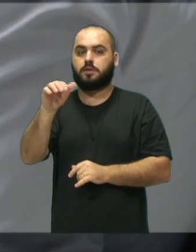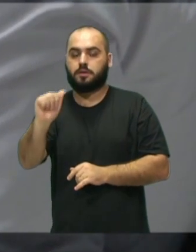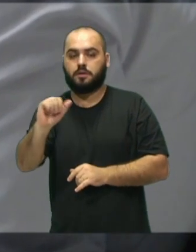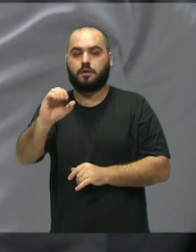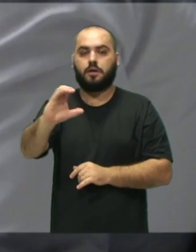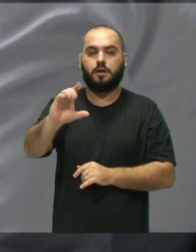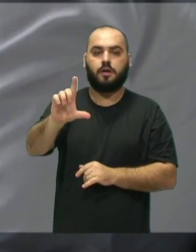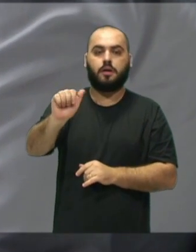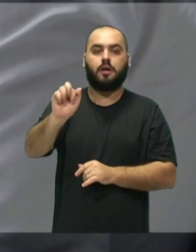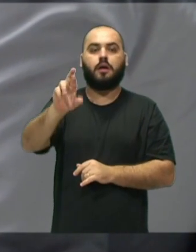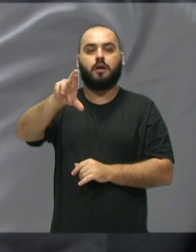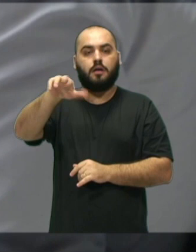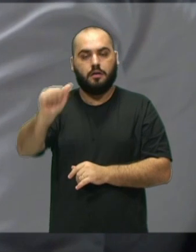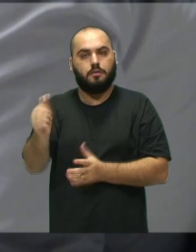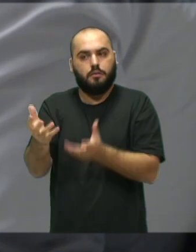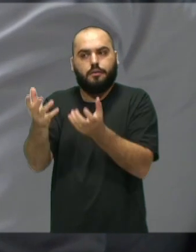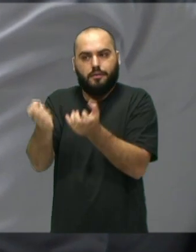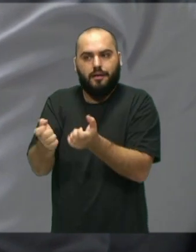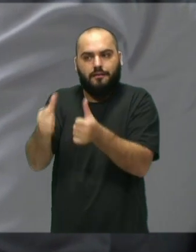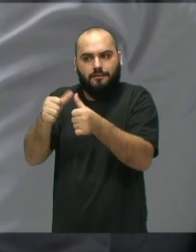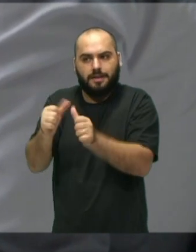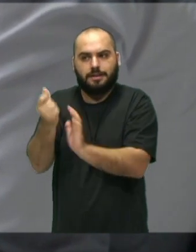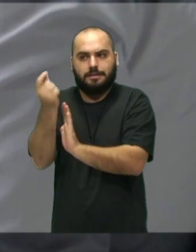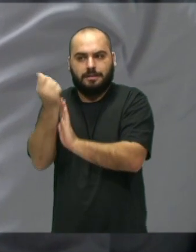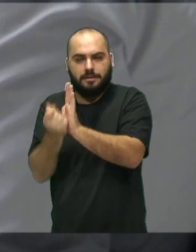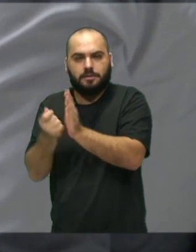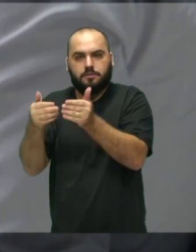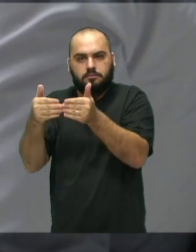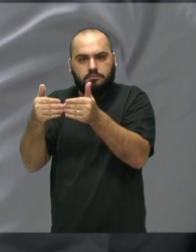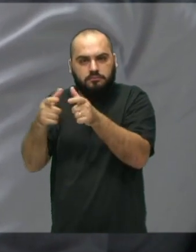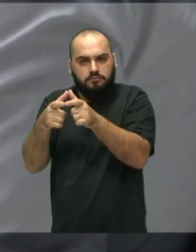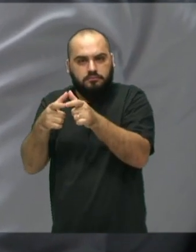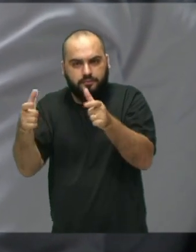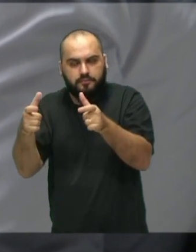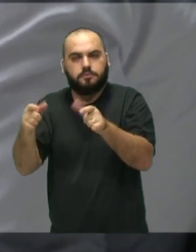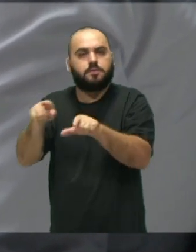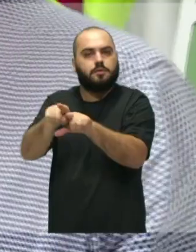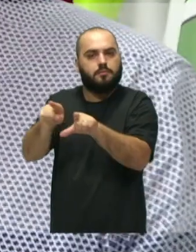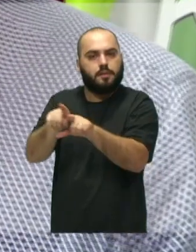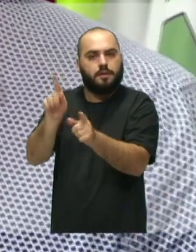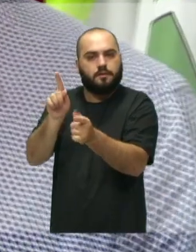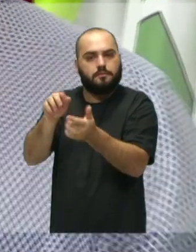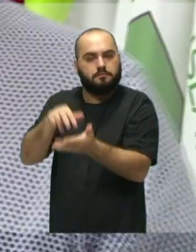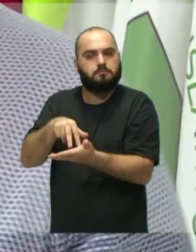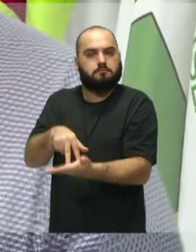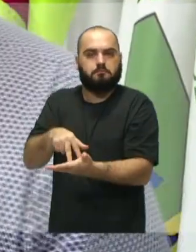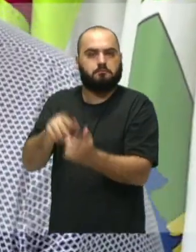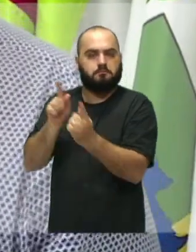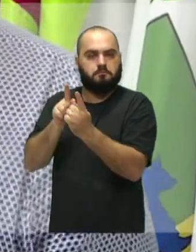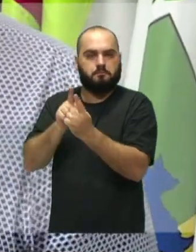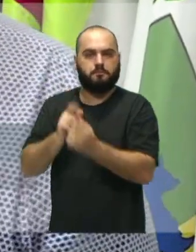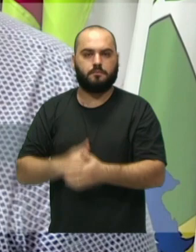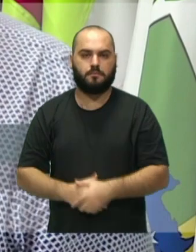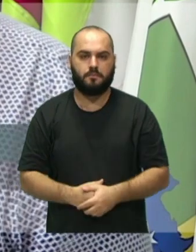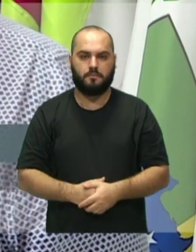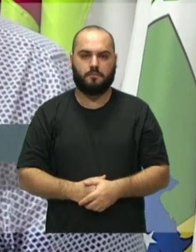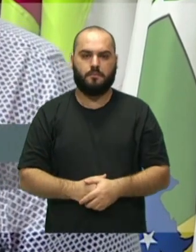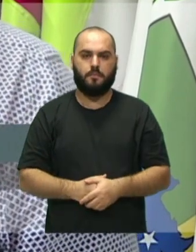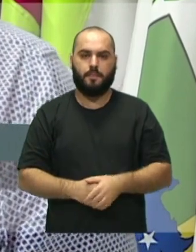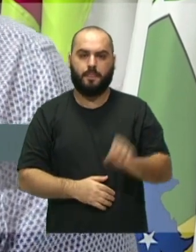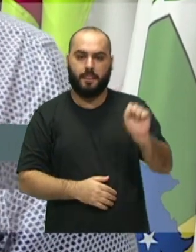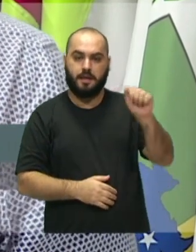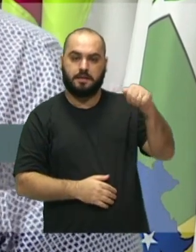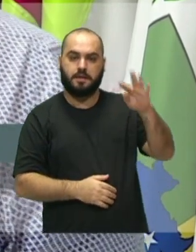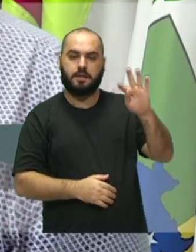busca recursos para manter o atendimento e ampliar o serviço do Hospital Infantil a intenção do hospital desde quando ao Instituto